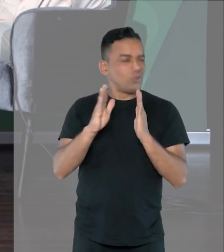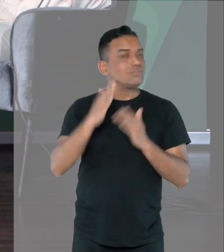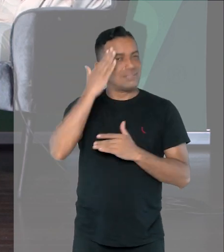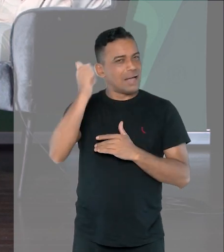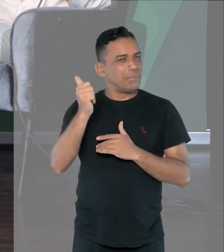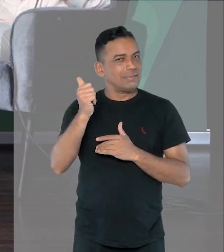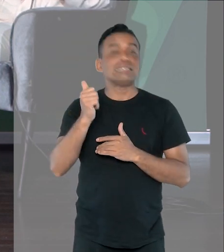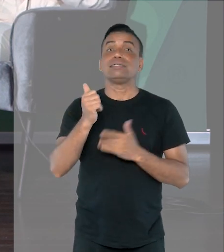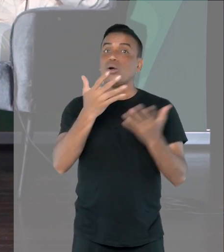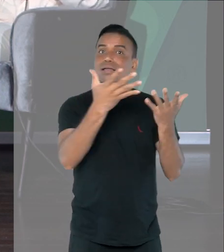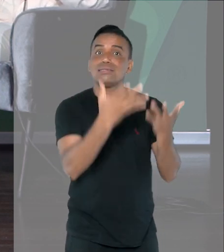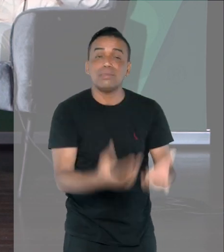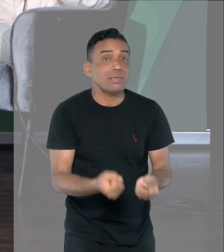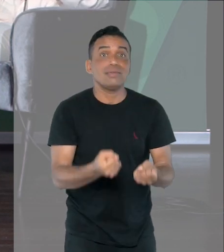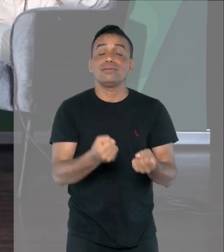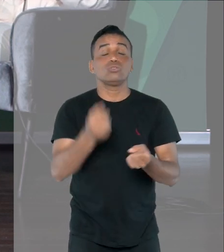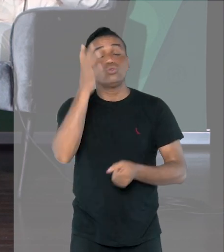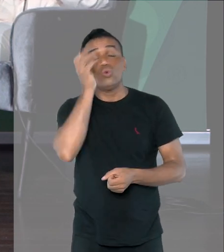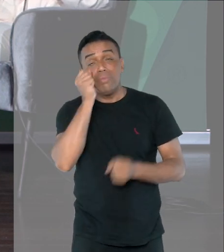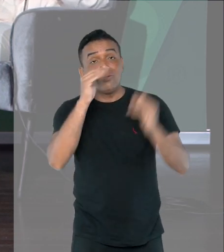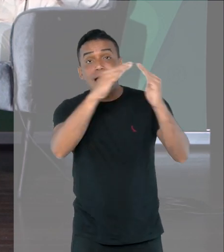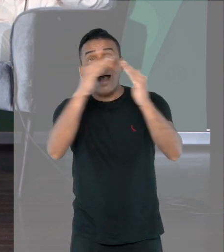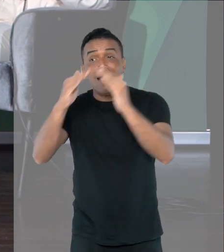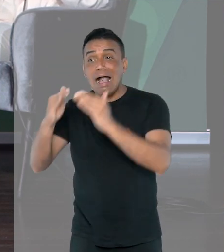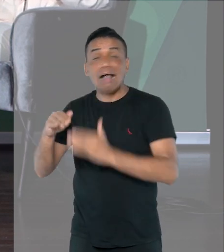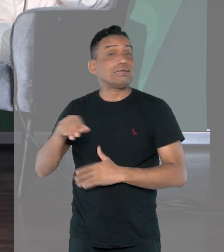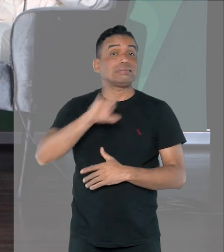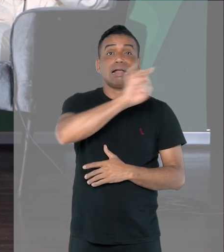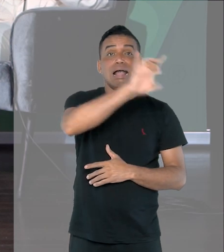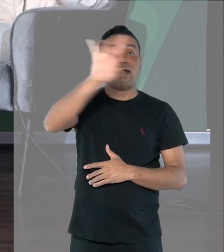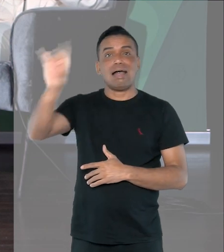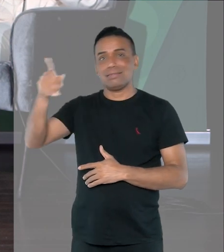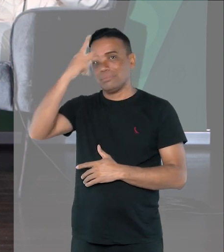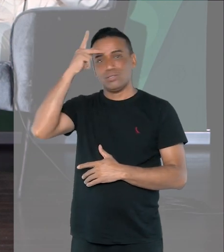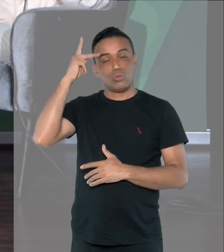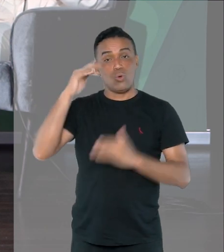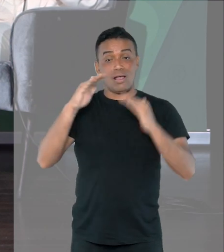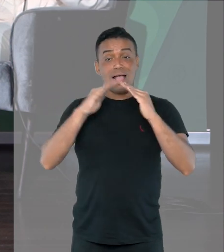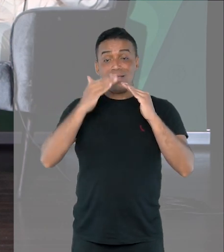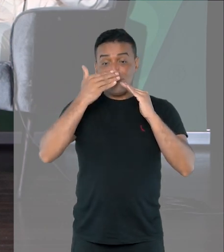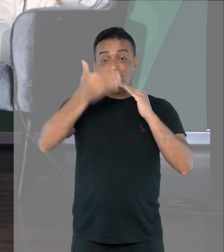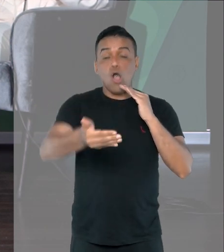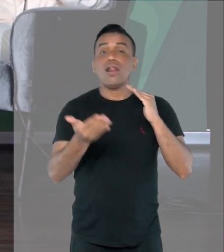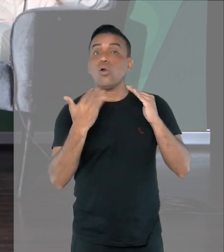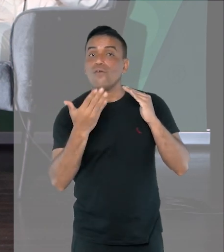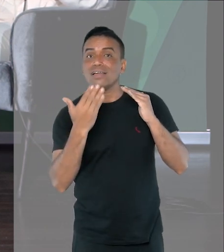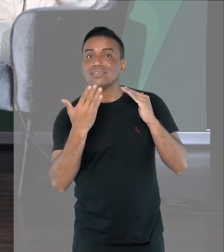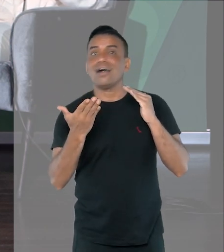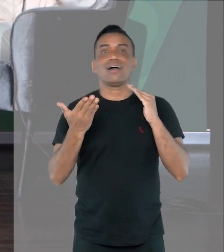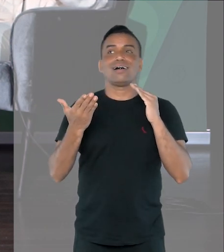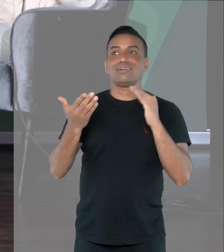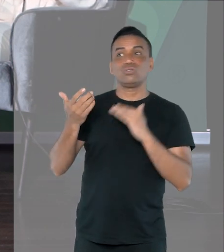recebidos e dormindo na casa das pessoas. Ele nas varandas conversando com as pessoas, e elas dentro de casa conversando com as mulheres.